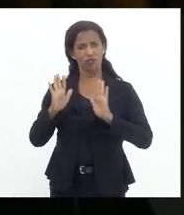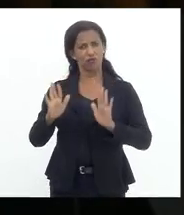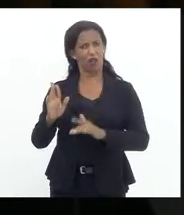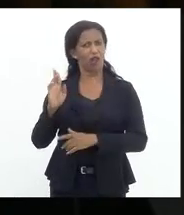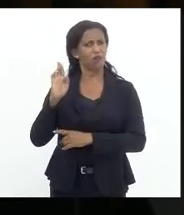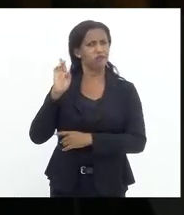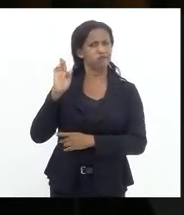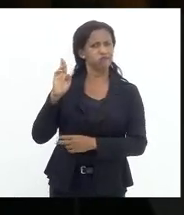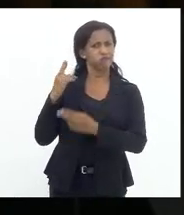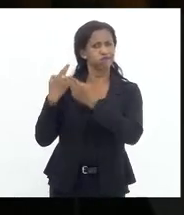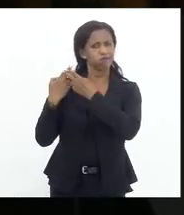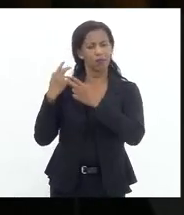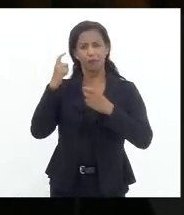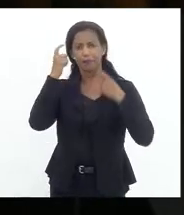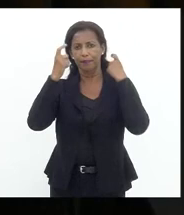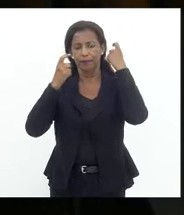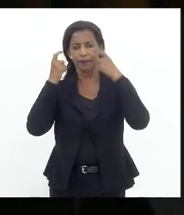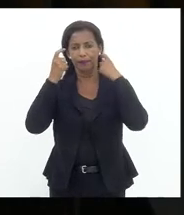e preocupada